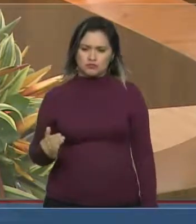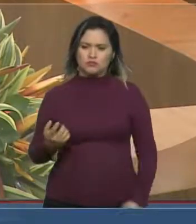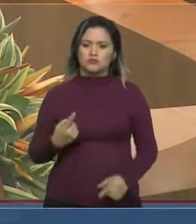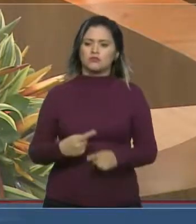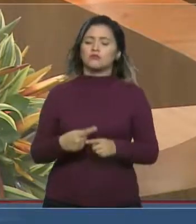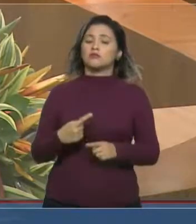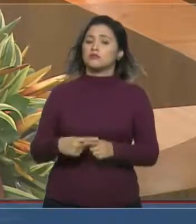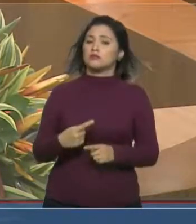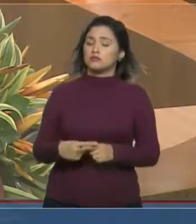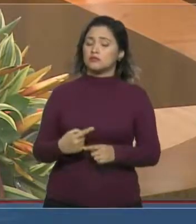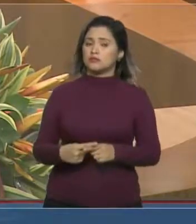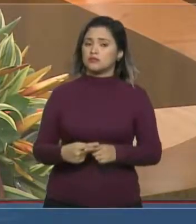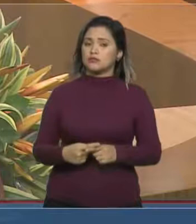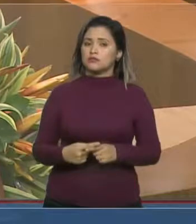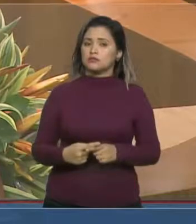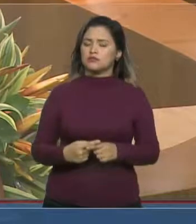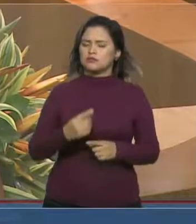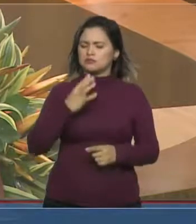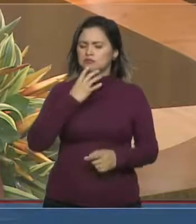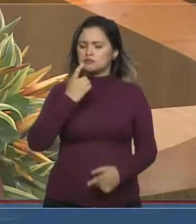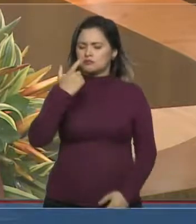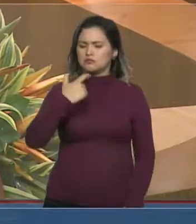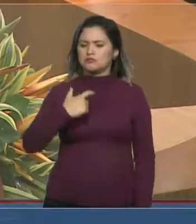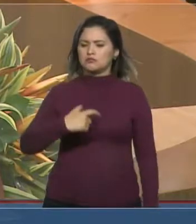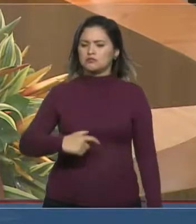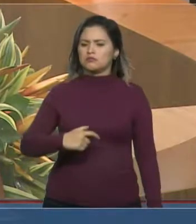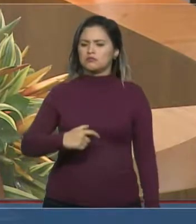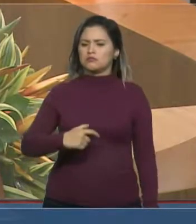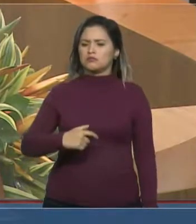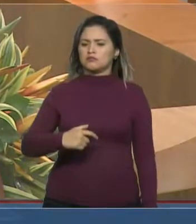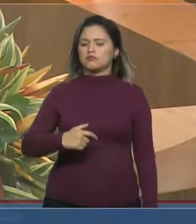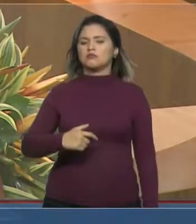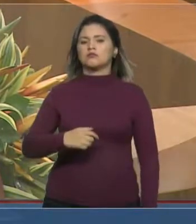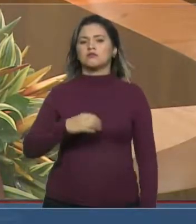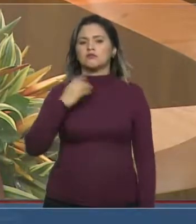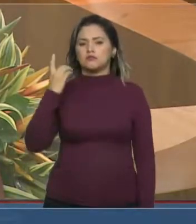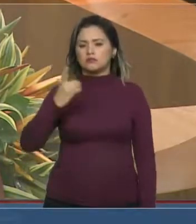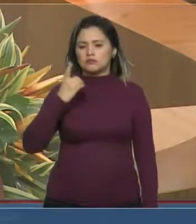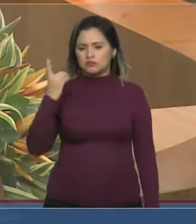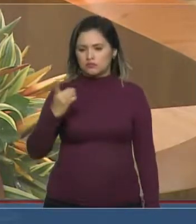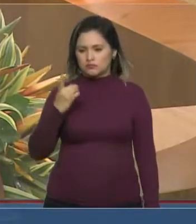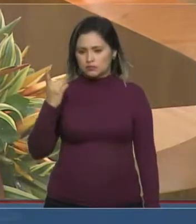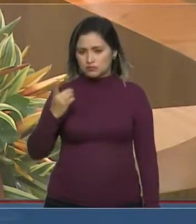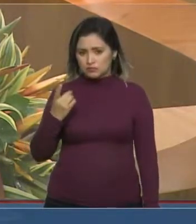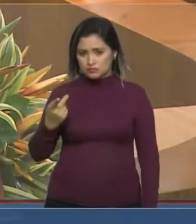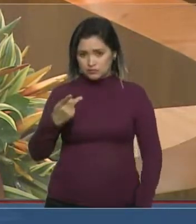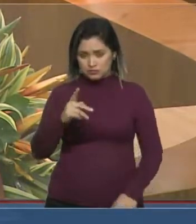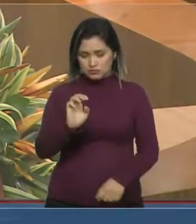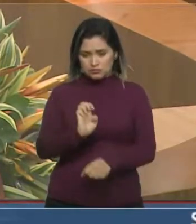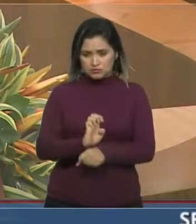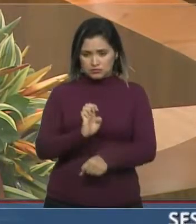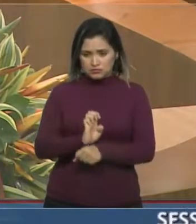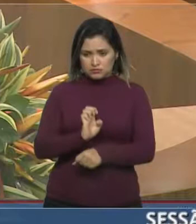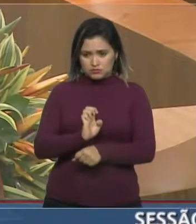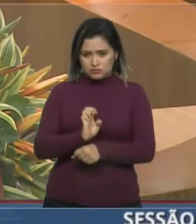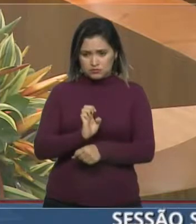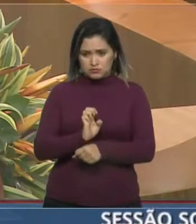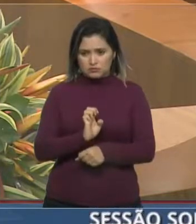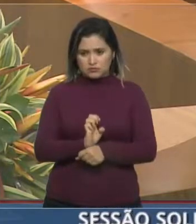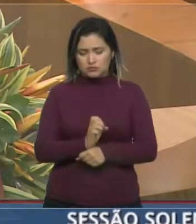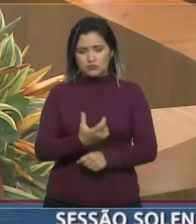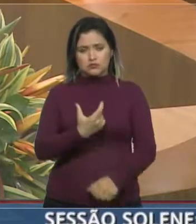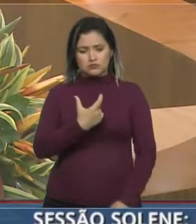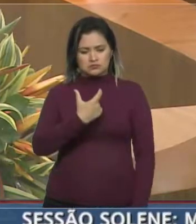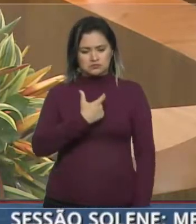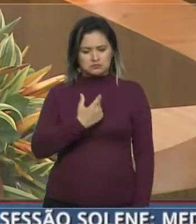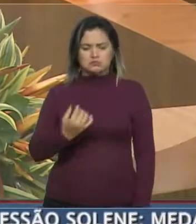você ser reconhecido pelo parlamento da sua terra com esta comenda de alta